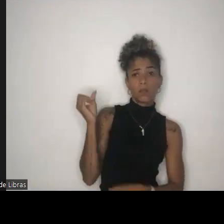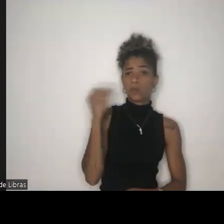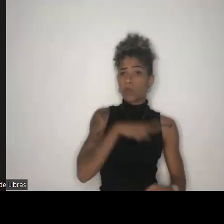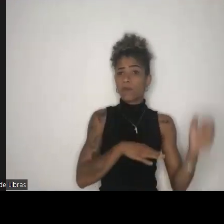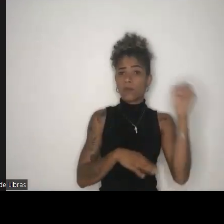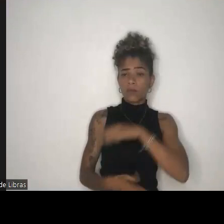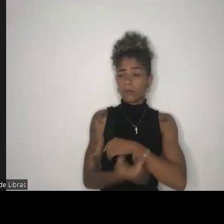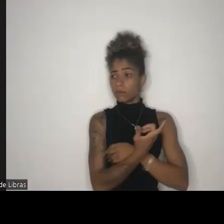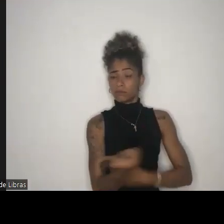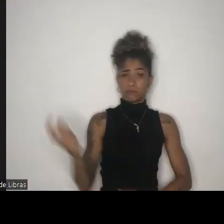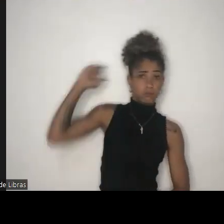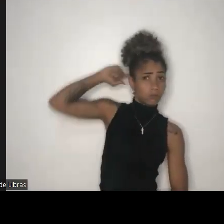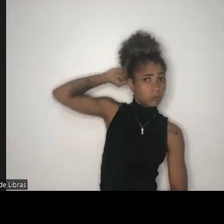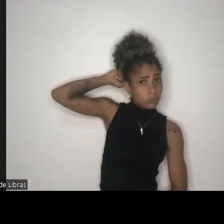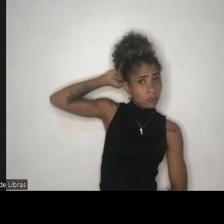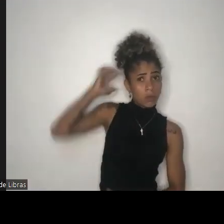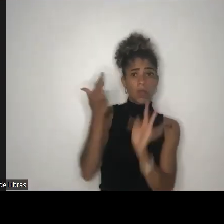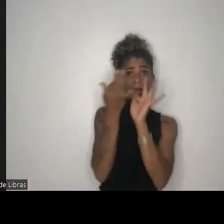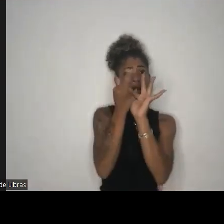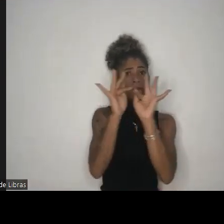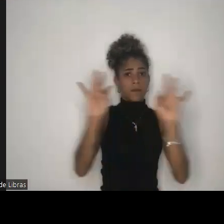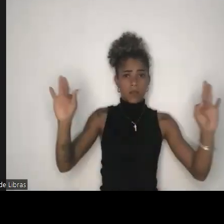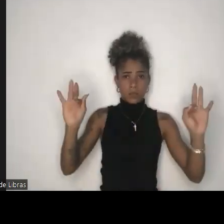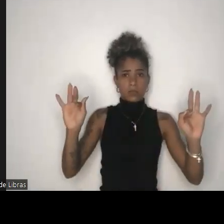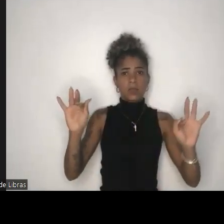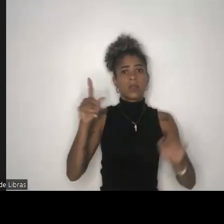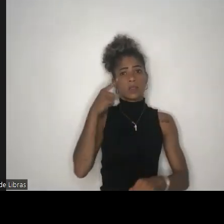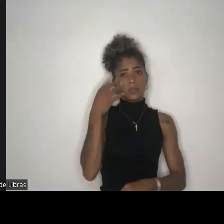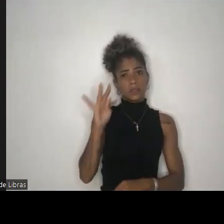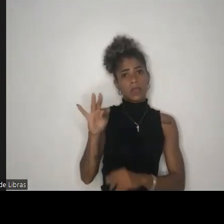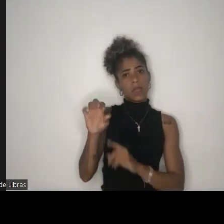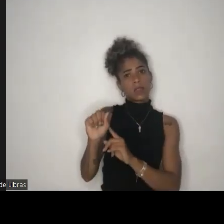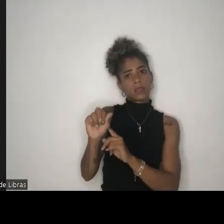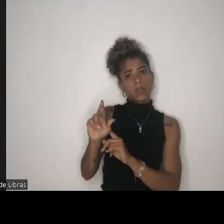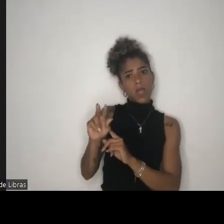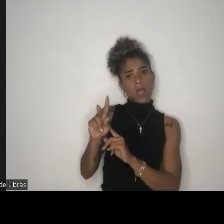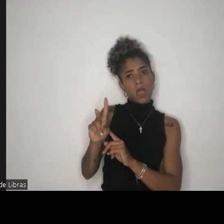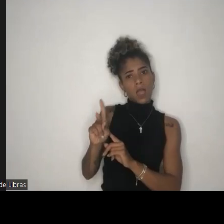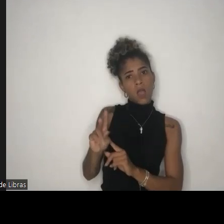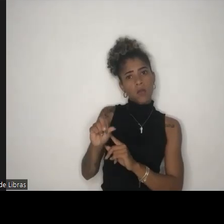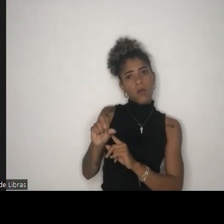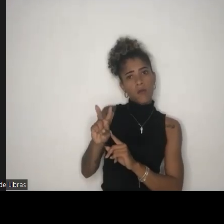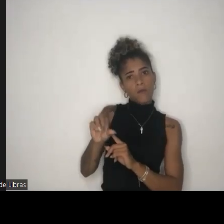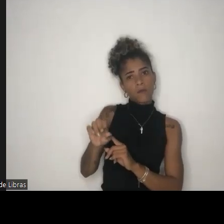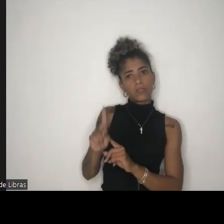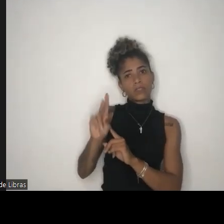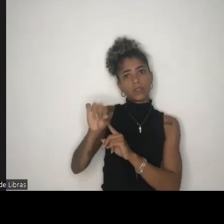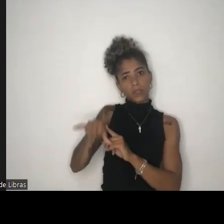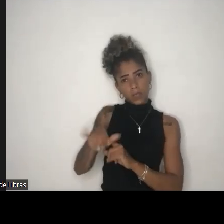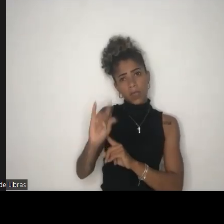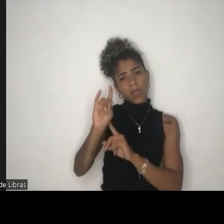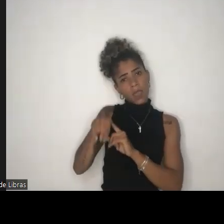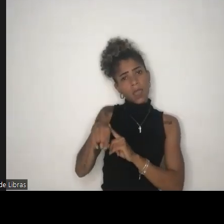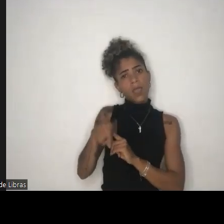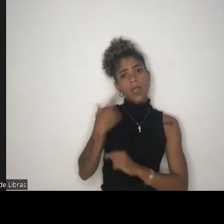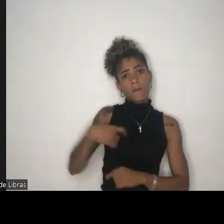né aqui uma frase do tarcóvias que que é uma pessoa que eu pesquiso muito um artista né a poesia é uma consciência do